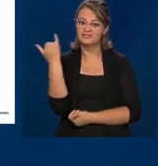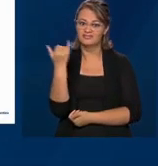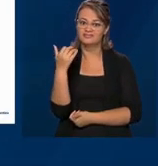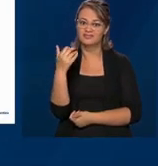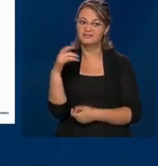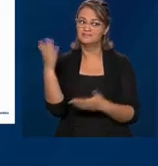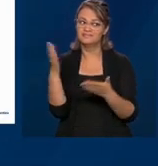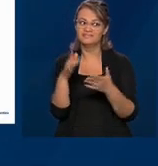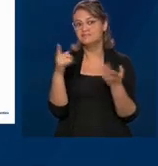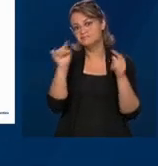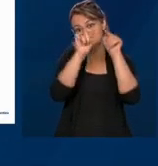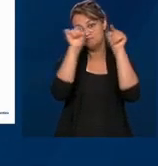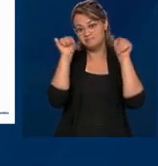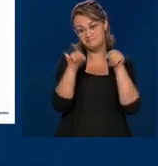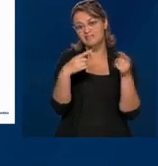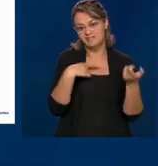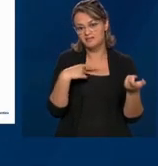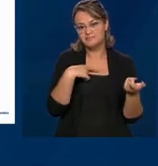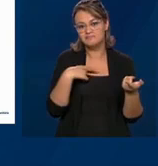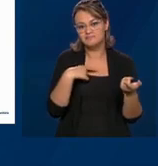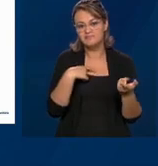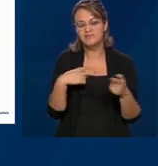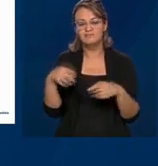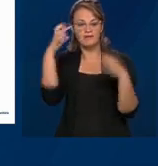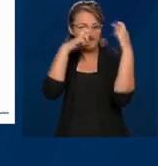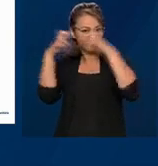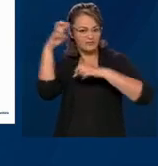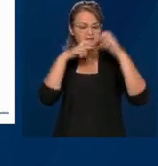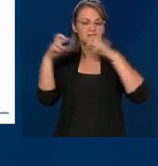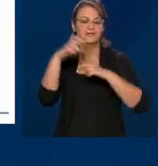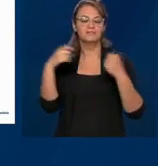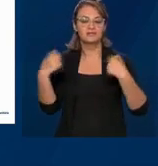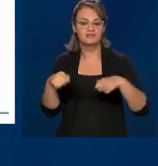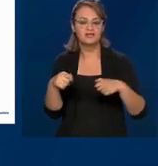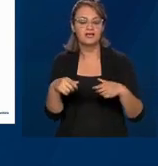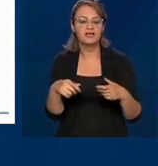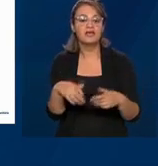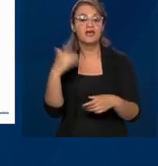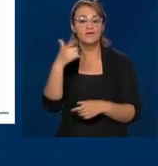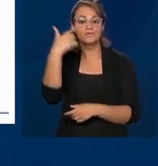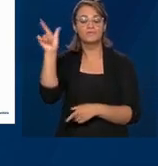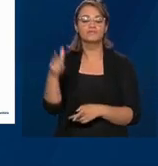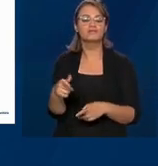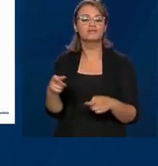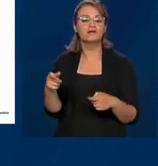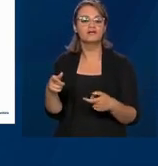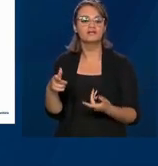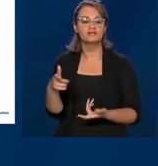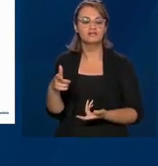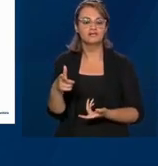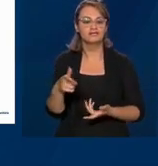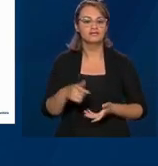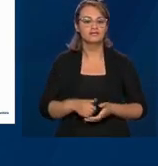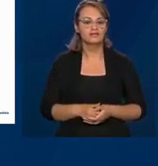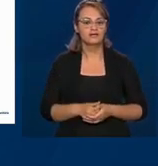destacada como incerteza, tem a ver com monitoramento, e tem a ver com a necessidade de que,